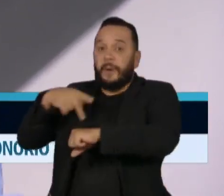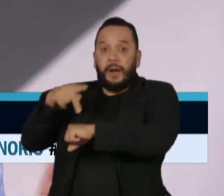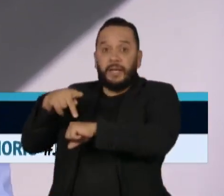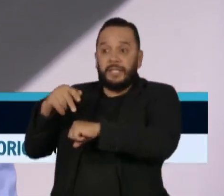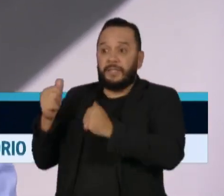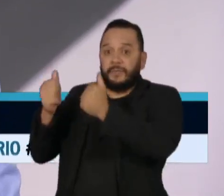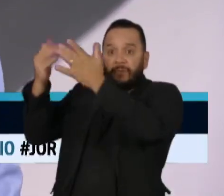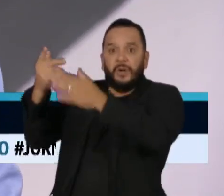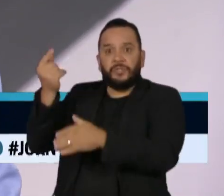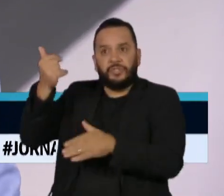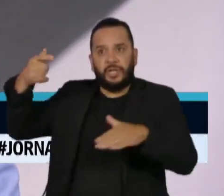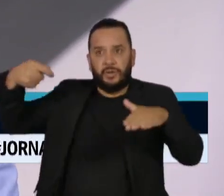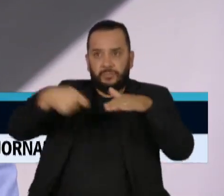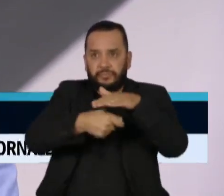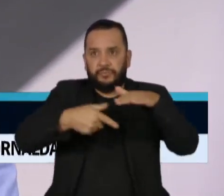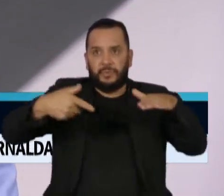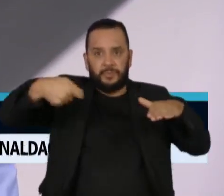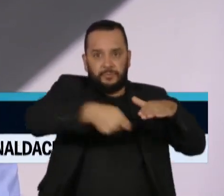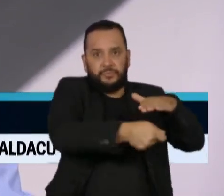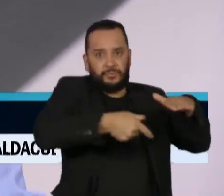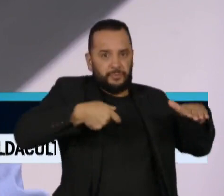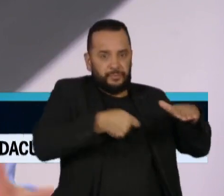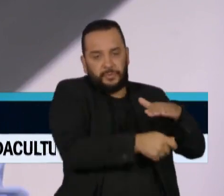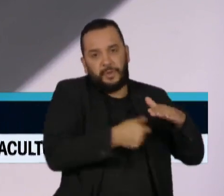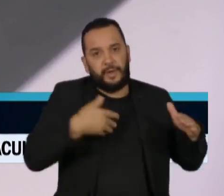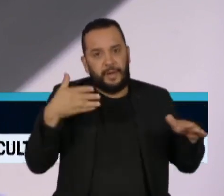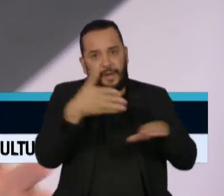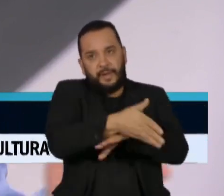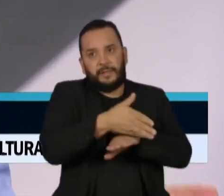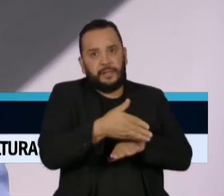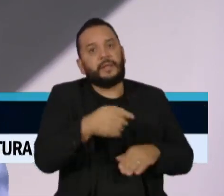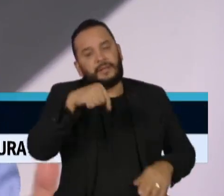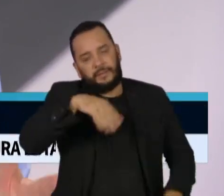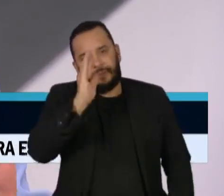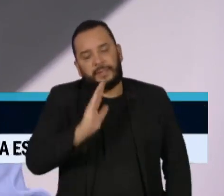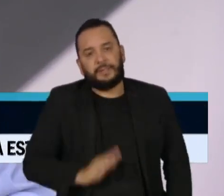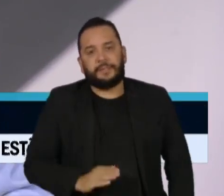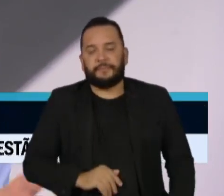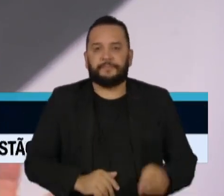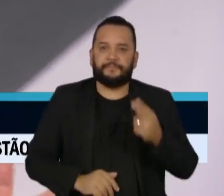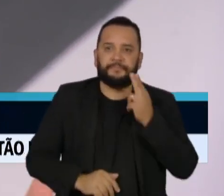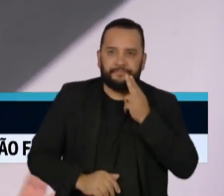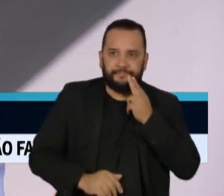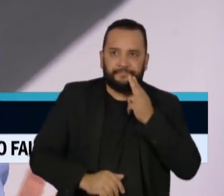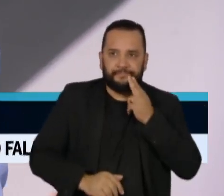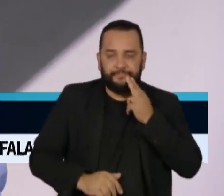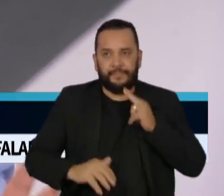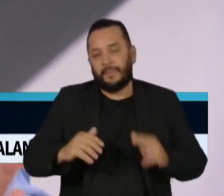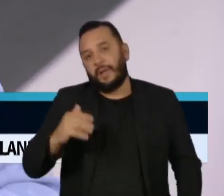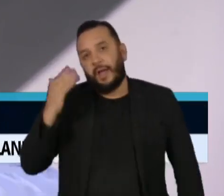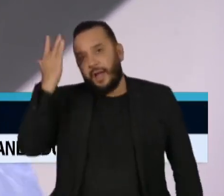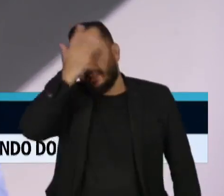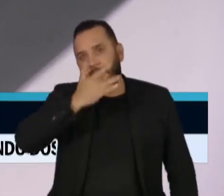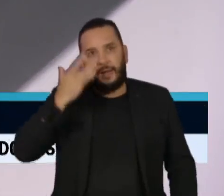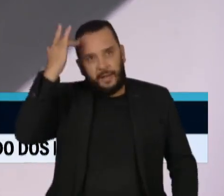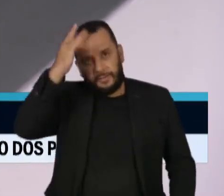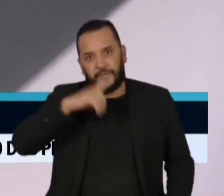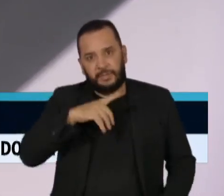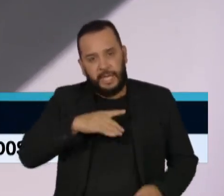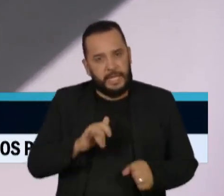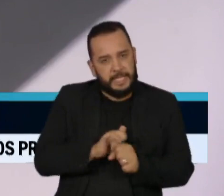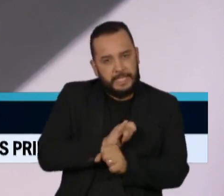depois do que isso foi proposto e teve que Haddad estão aí com agilidade